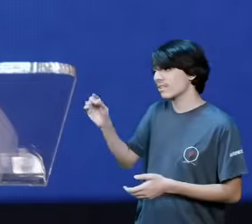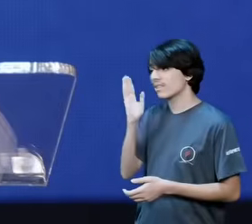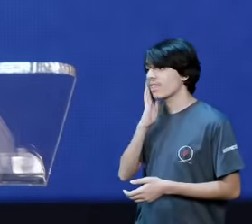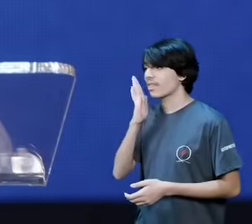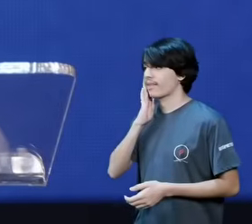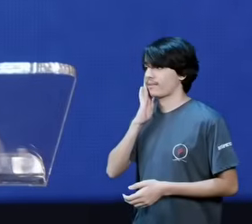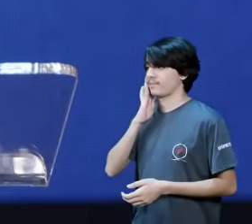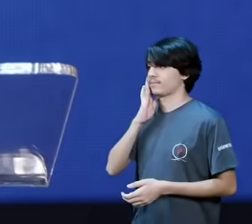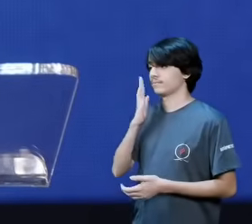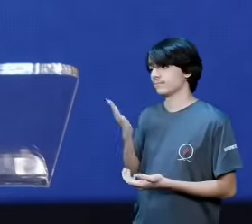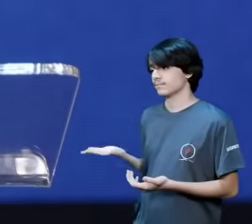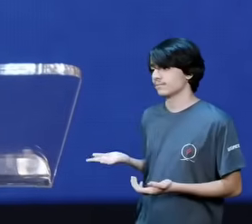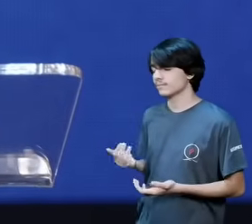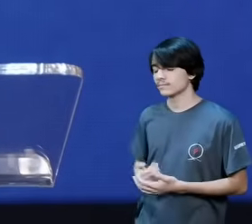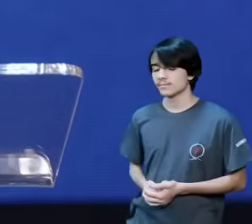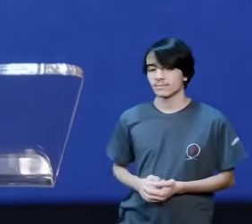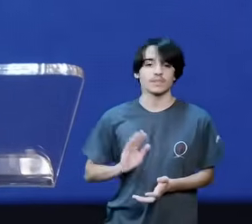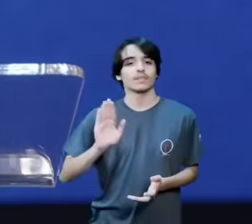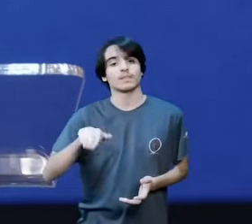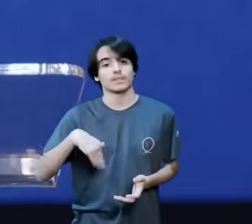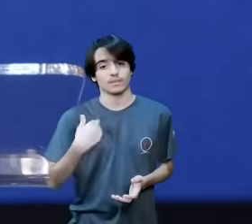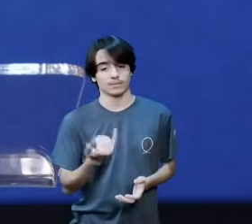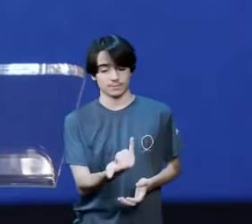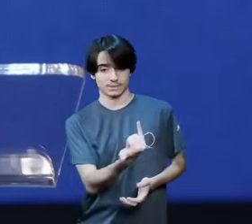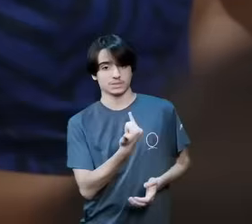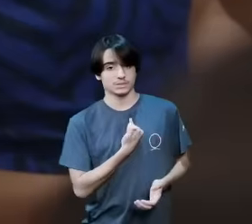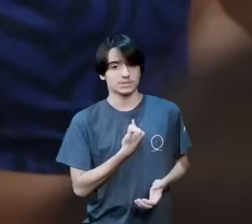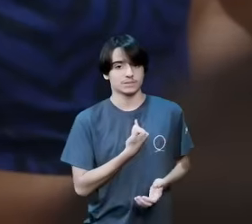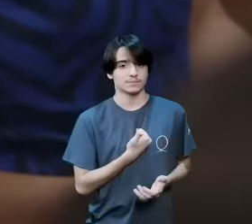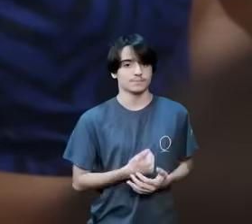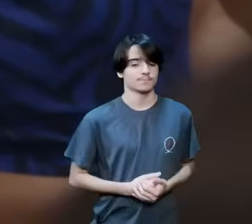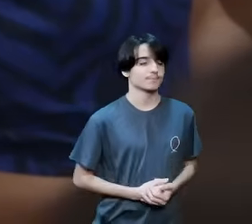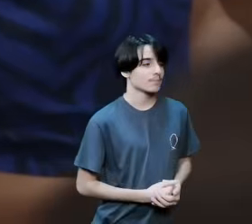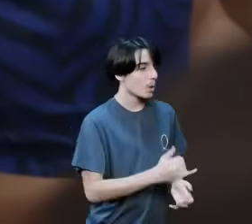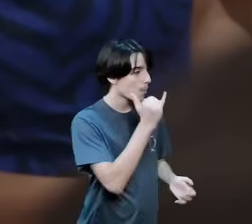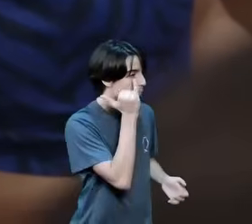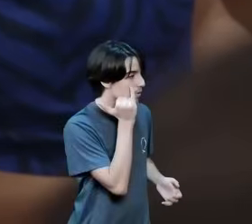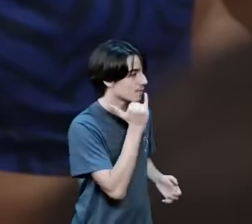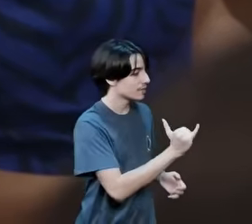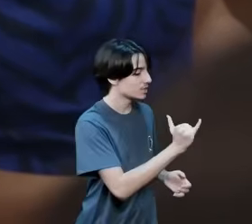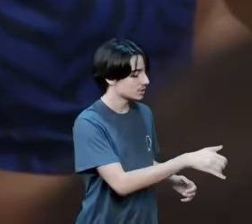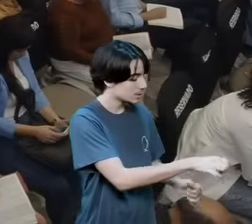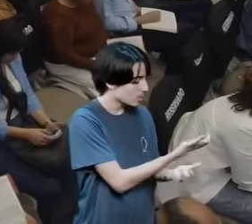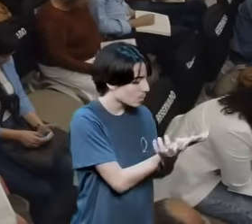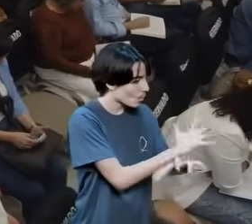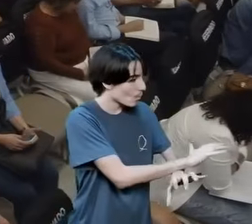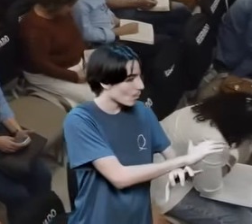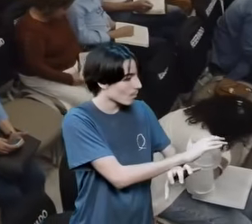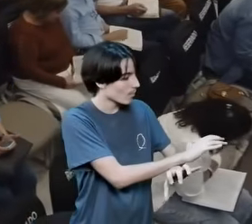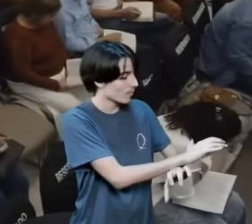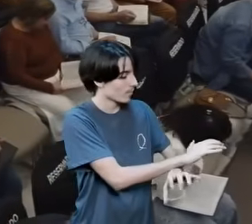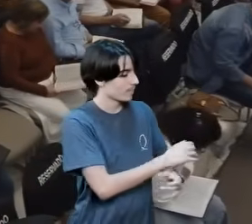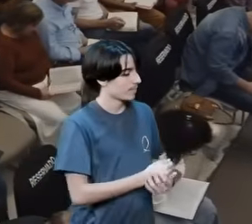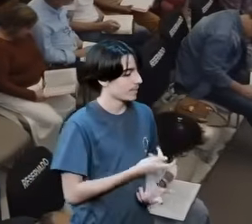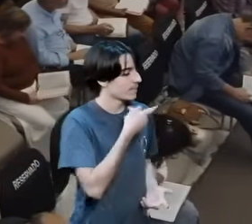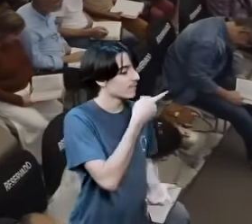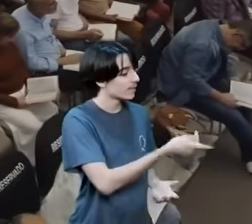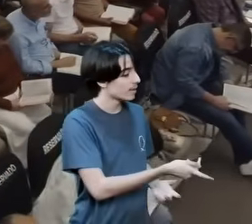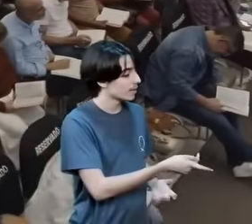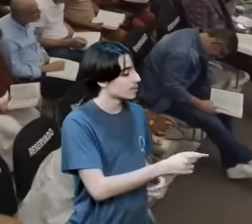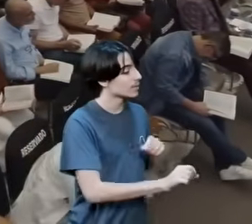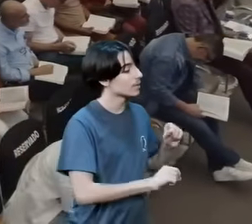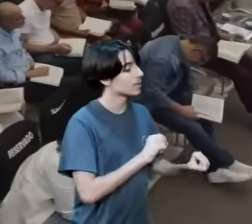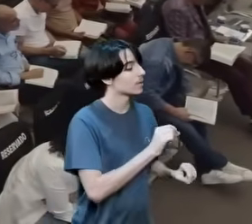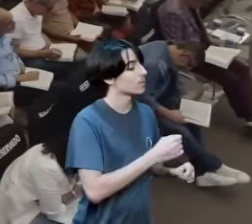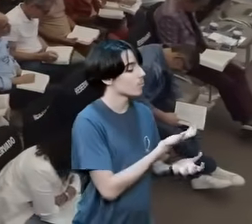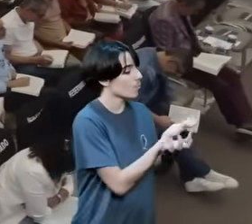sabes. Então Ele me disse assim: profetiza sobre estes ossos e diga-lhes assim: